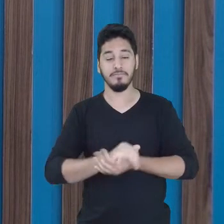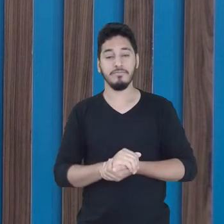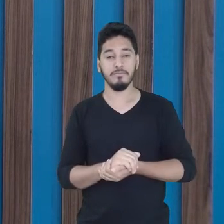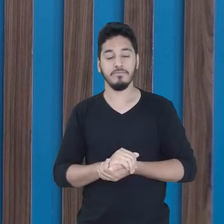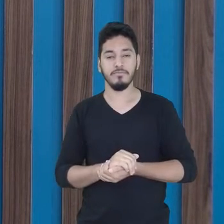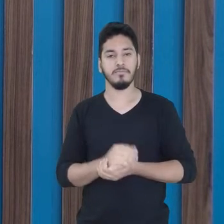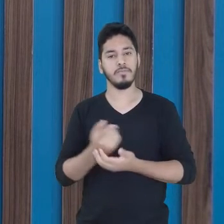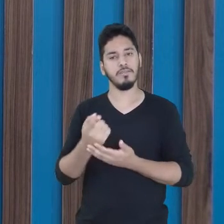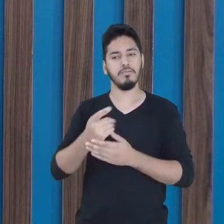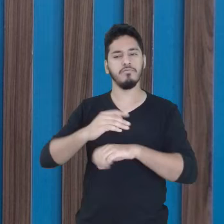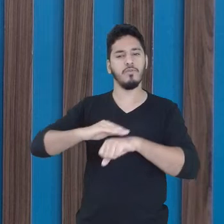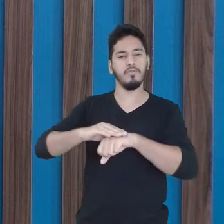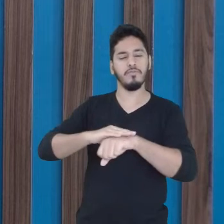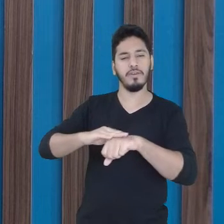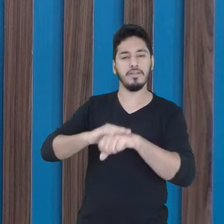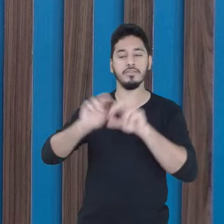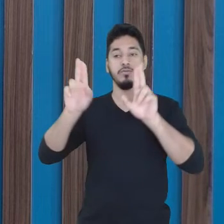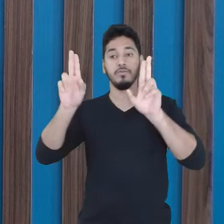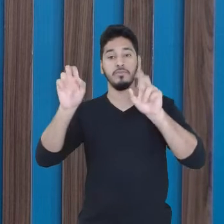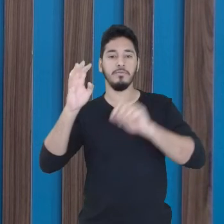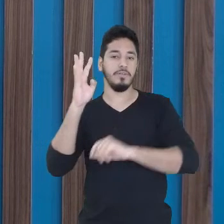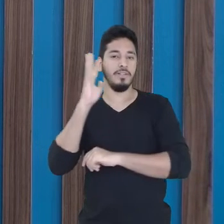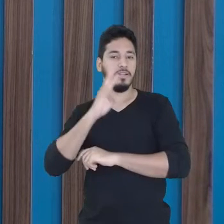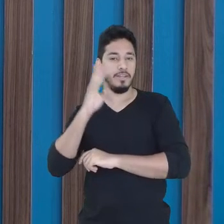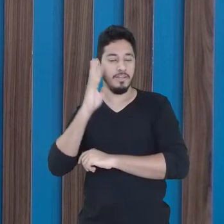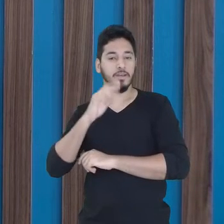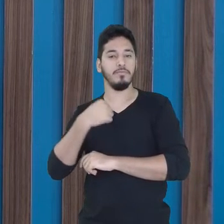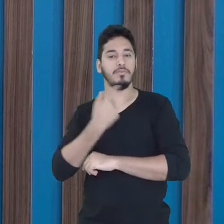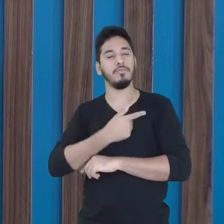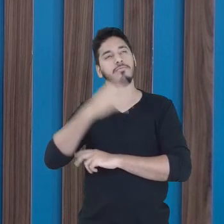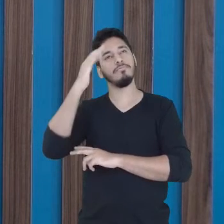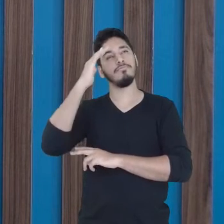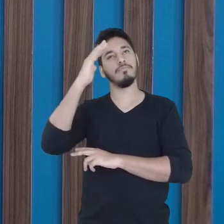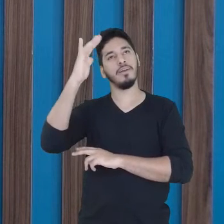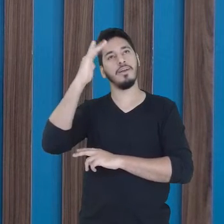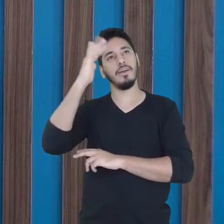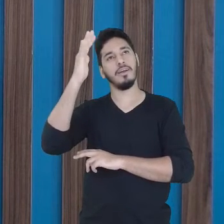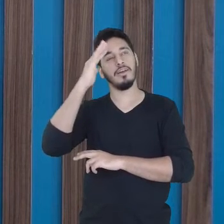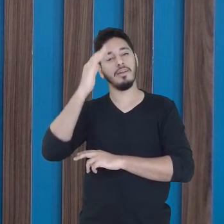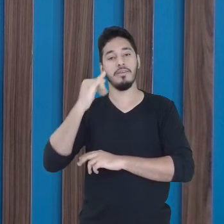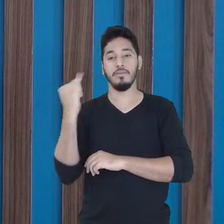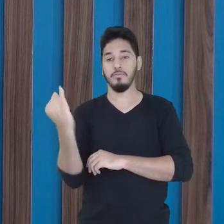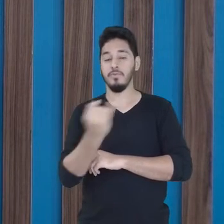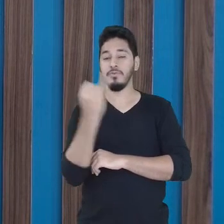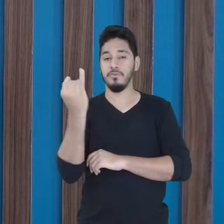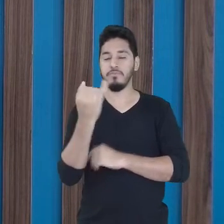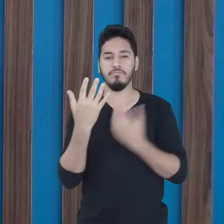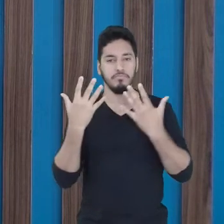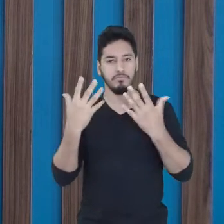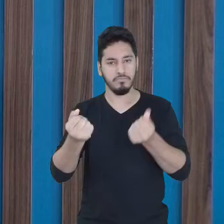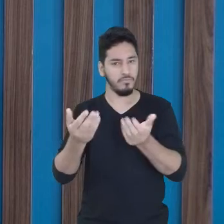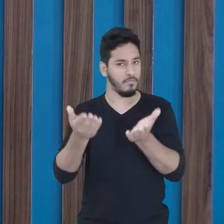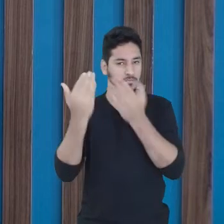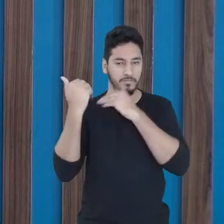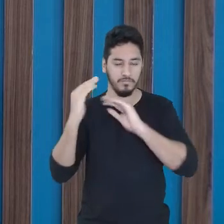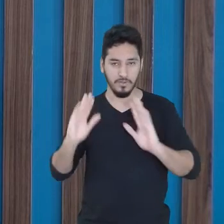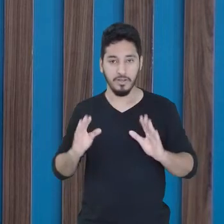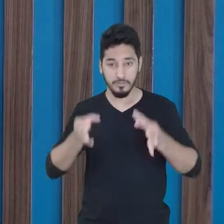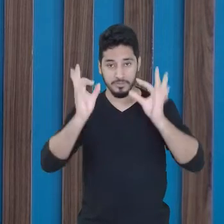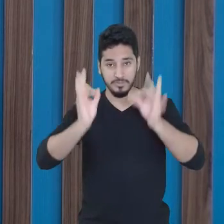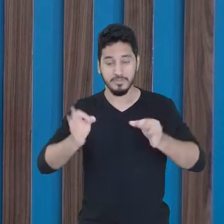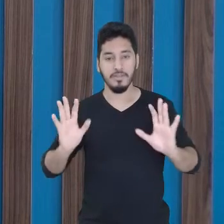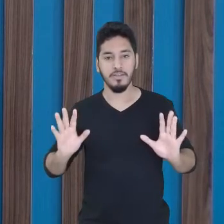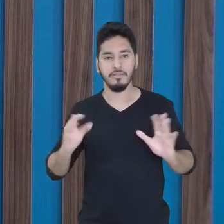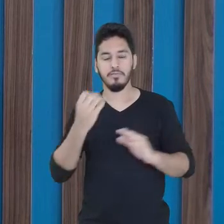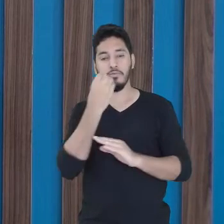Opa. De conversa, de um tema legal aí para a gente refletir, tão importante, né? Então vamos embora. Vamos embora.